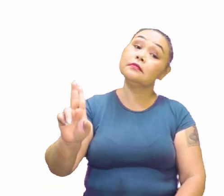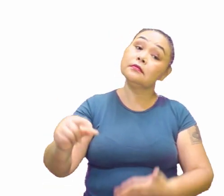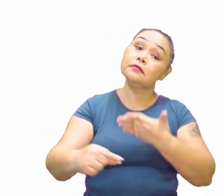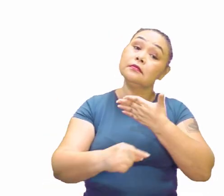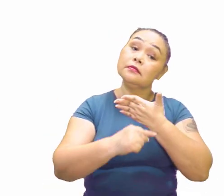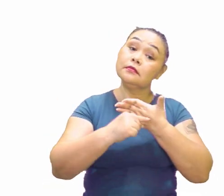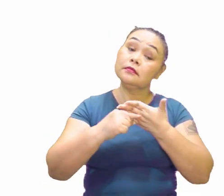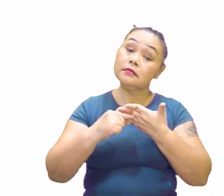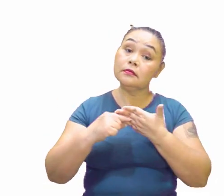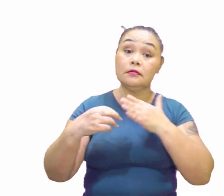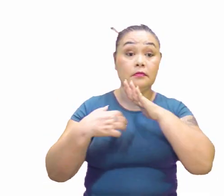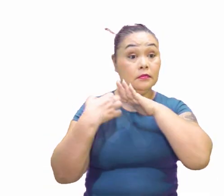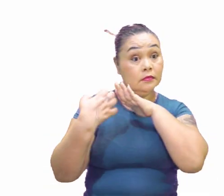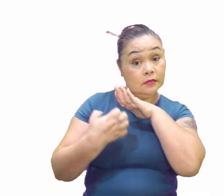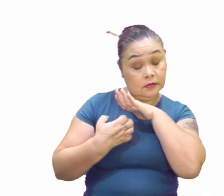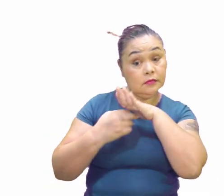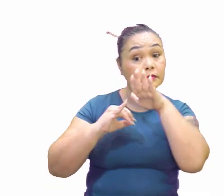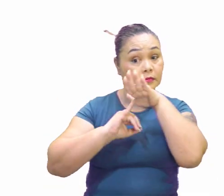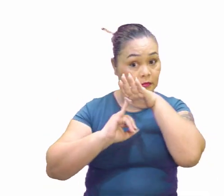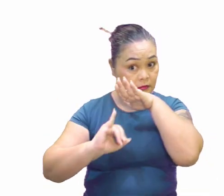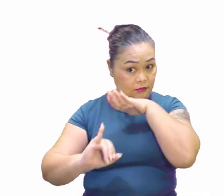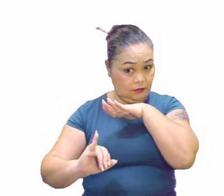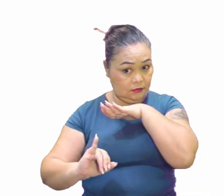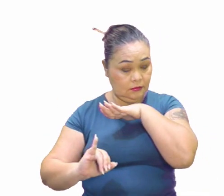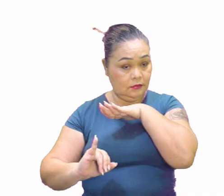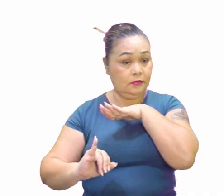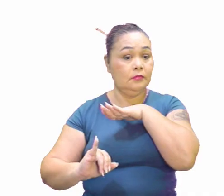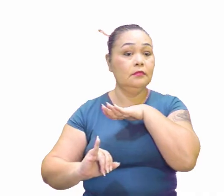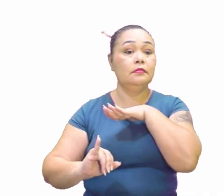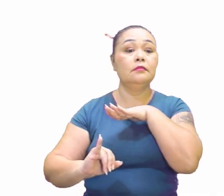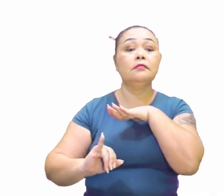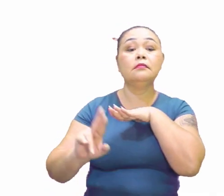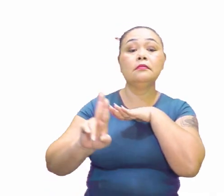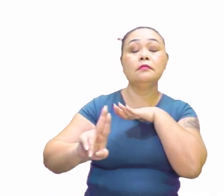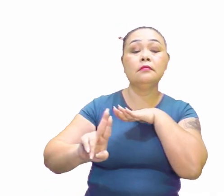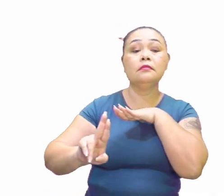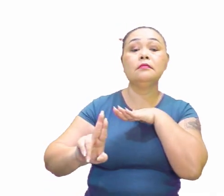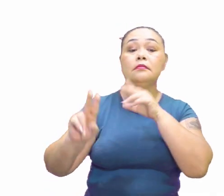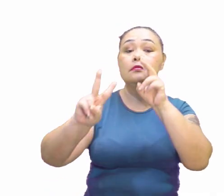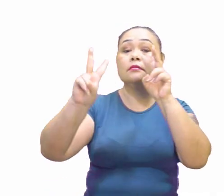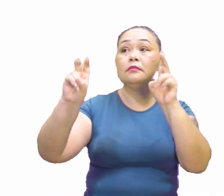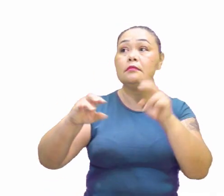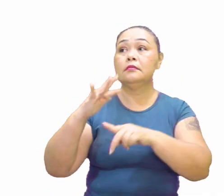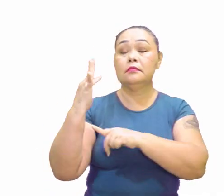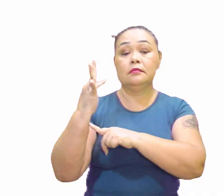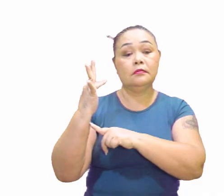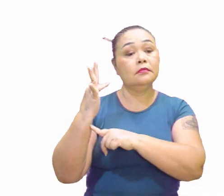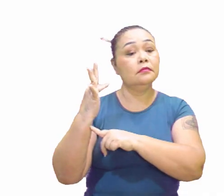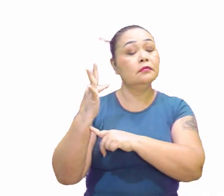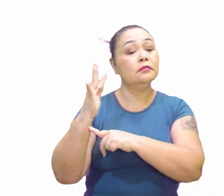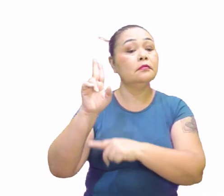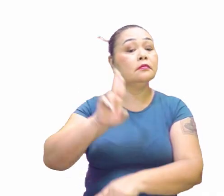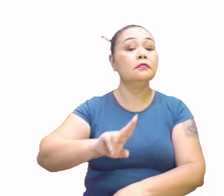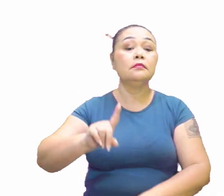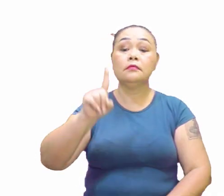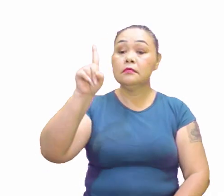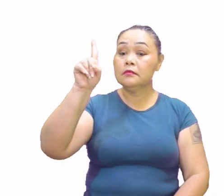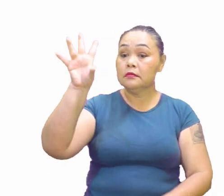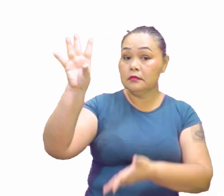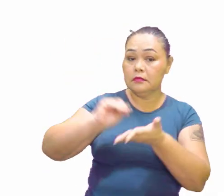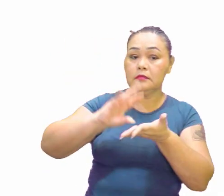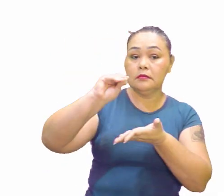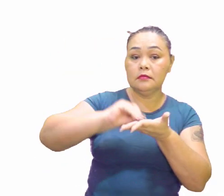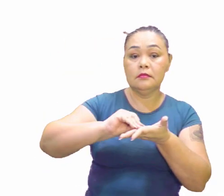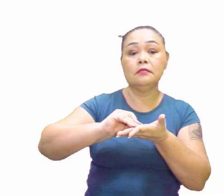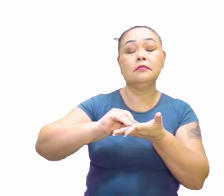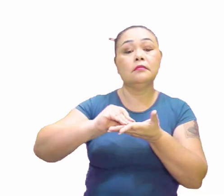Citar o nome de uma grande empresa ou uma instituição. Usar títulos obtidos de maneira formal. Usar